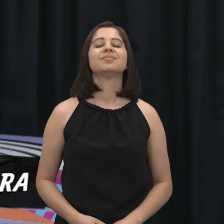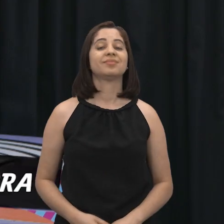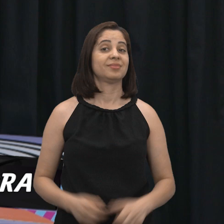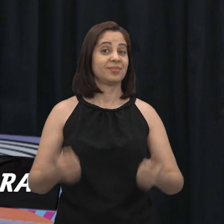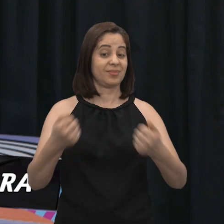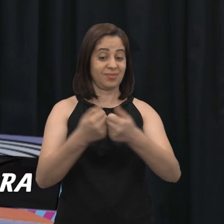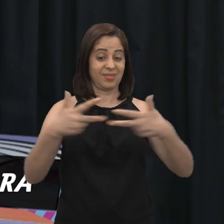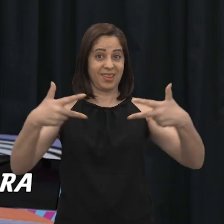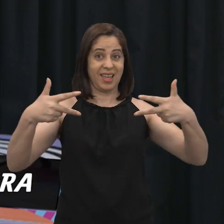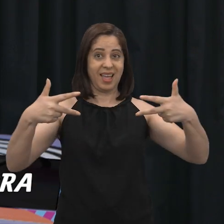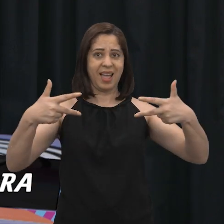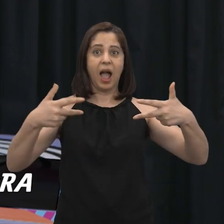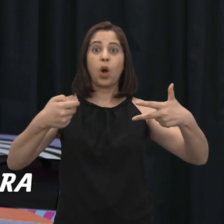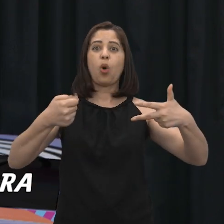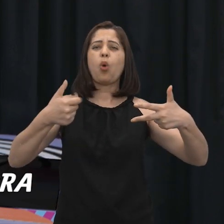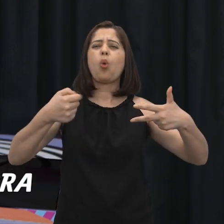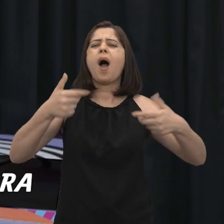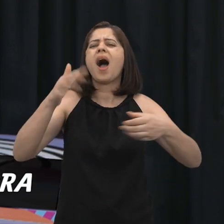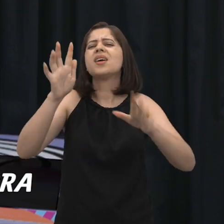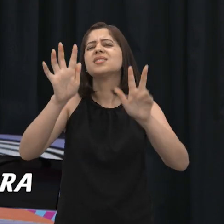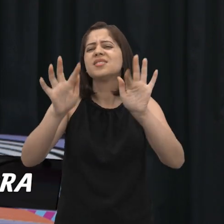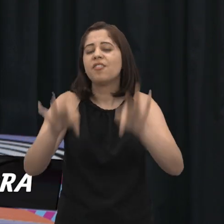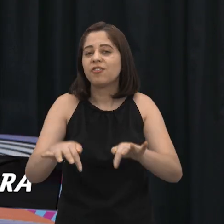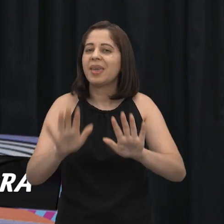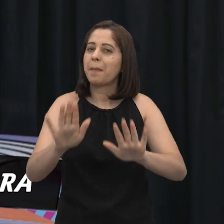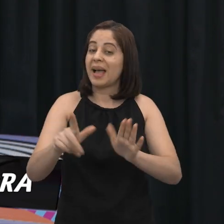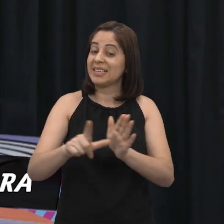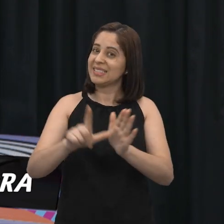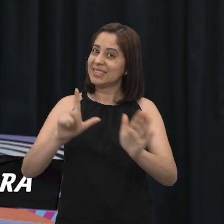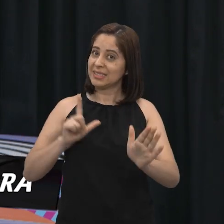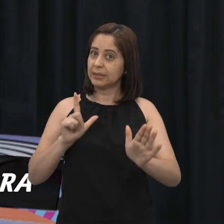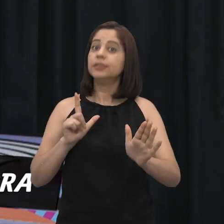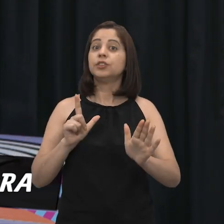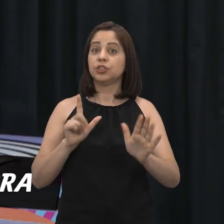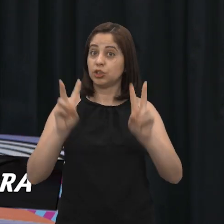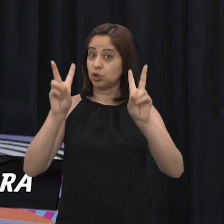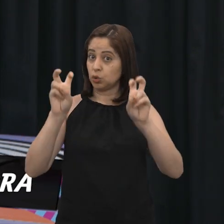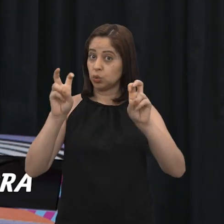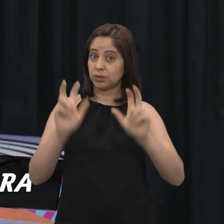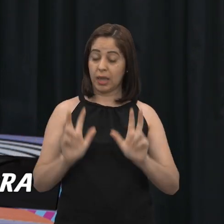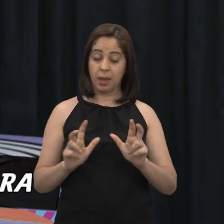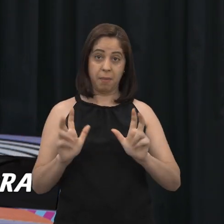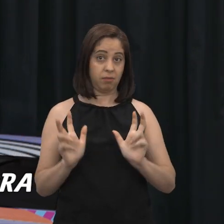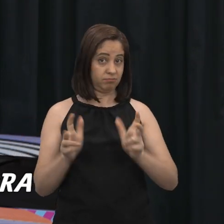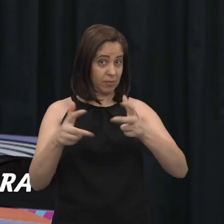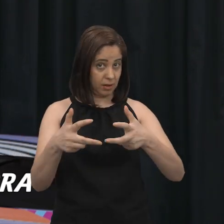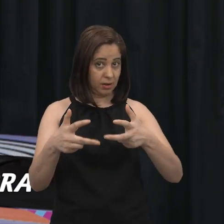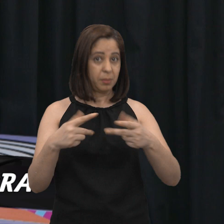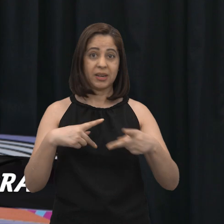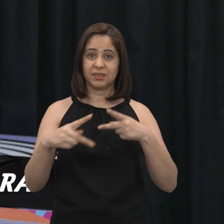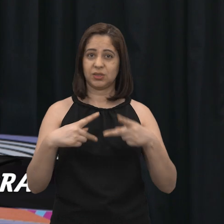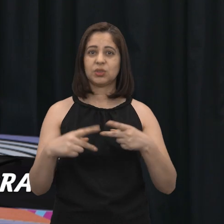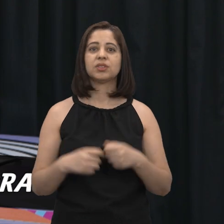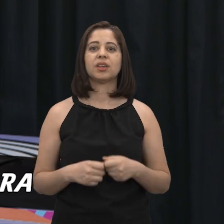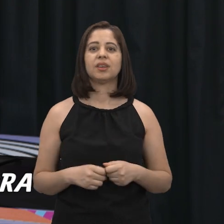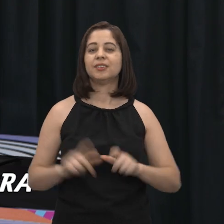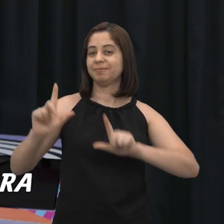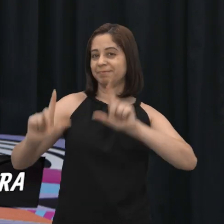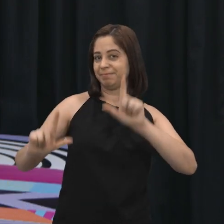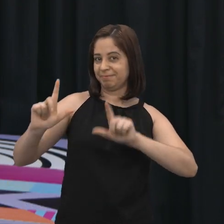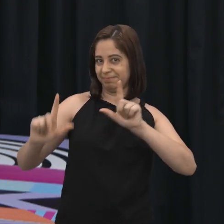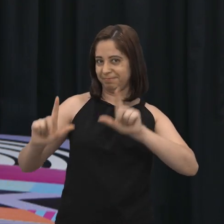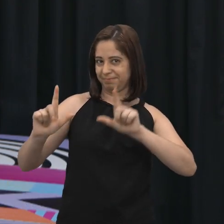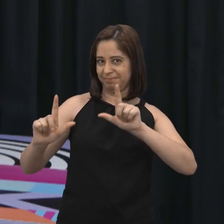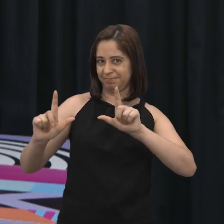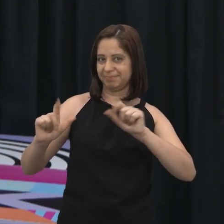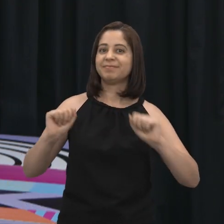Tá ligado? Na cidade de hoje está quase no fim, mas não sem antes falar sobre os trabalhos da Câmara Municipal de São José dos Campos. Esse é